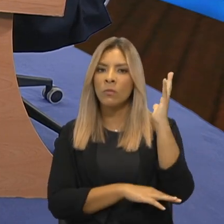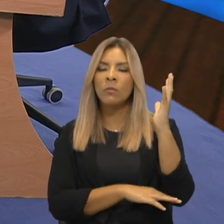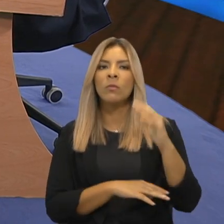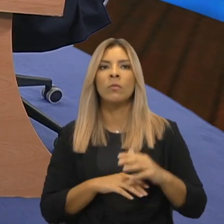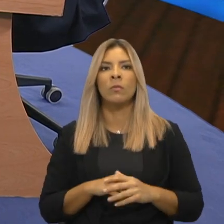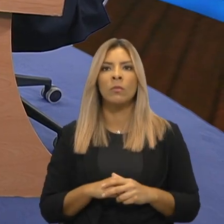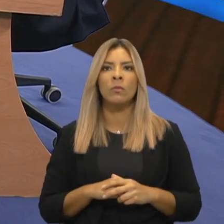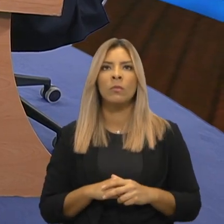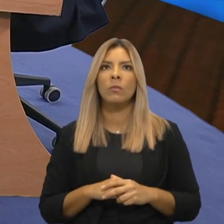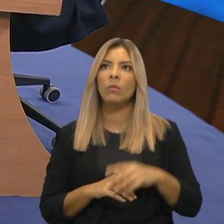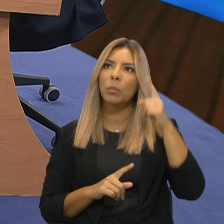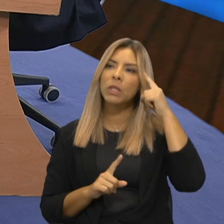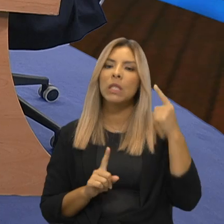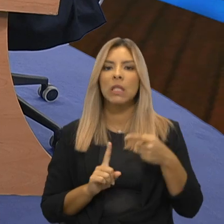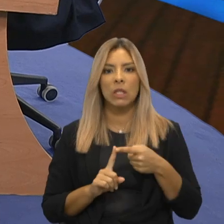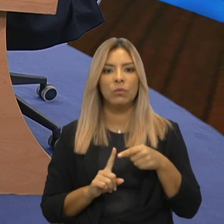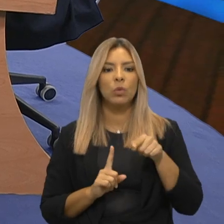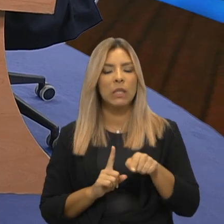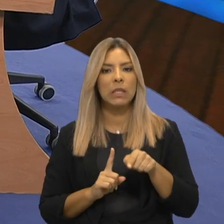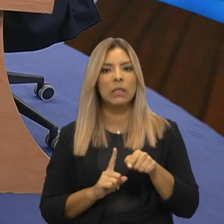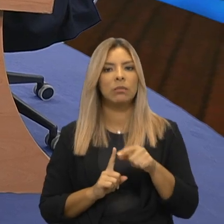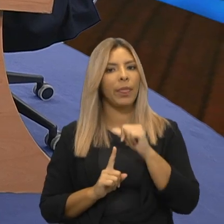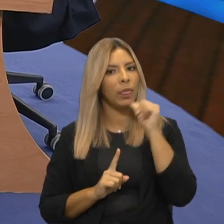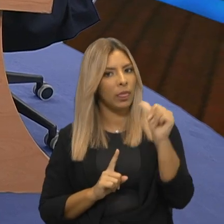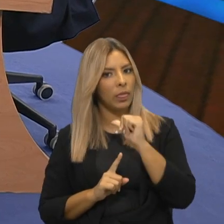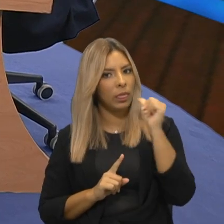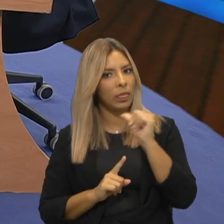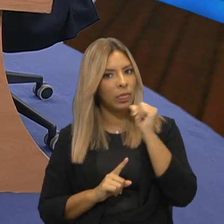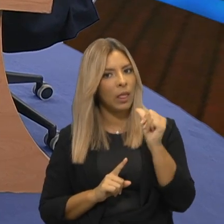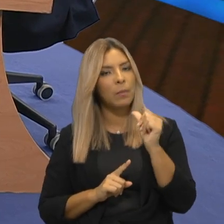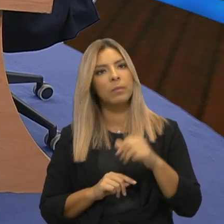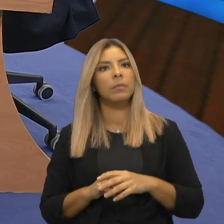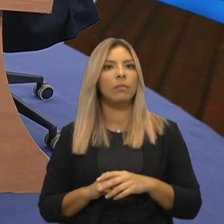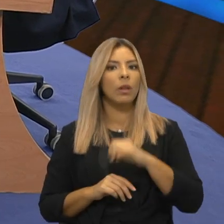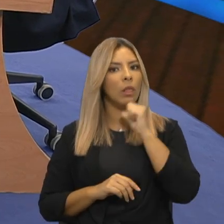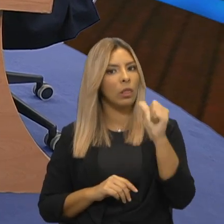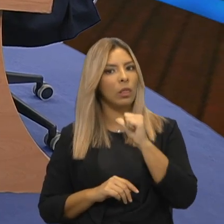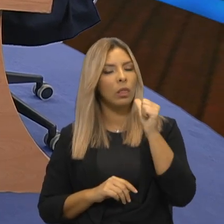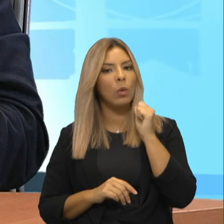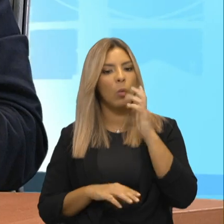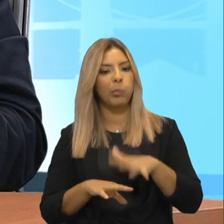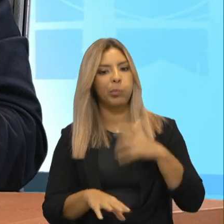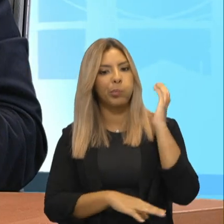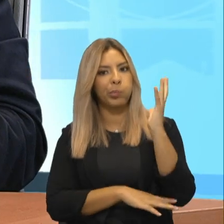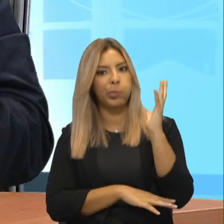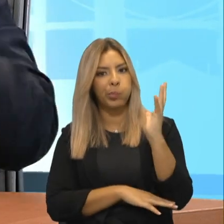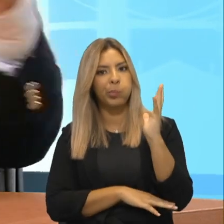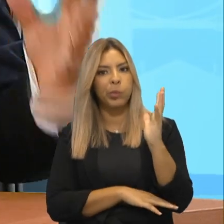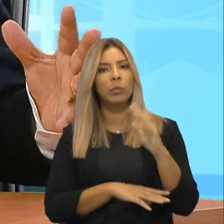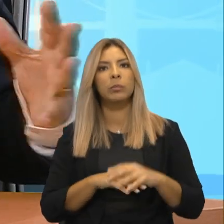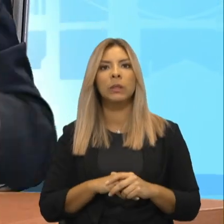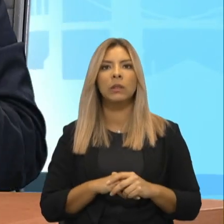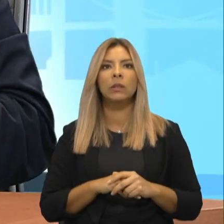esta ordem realiza regularmente. Esta ordem costuma realizar congressos em